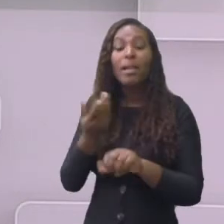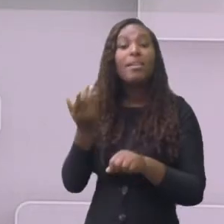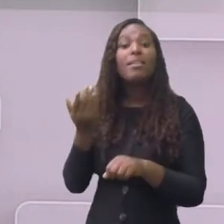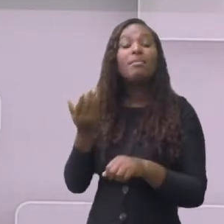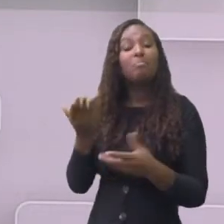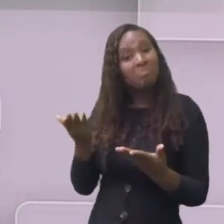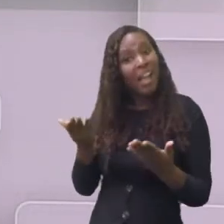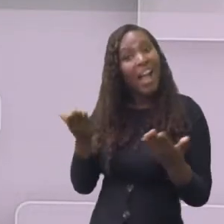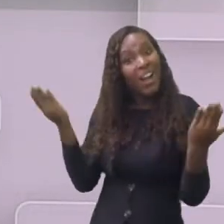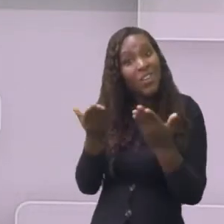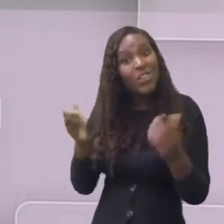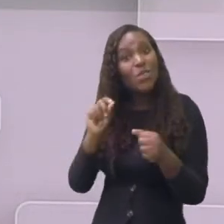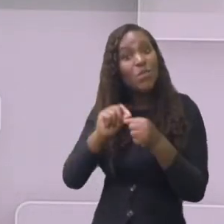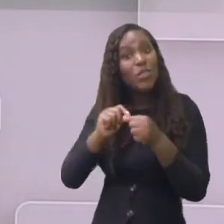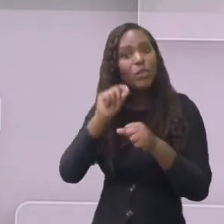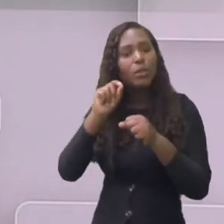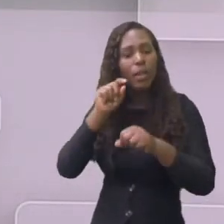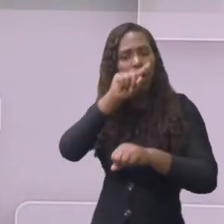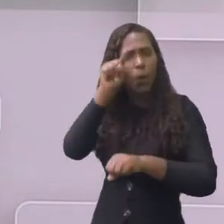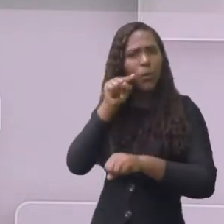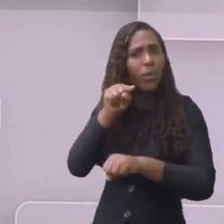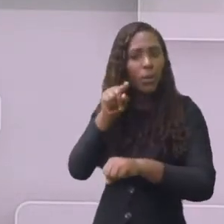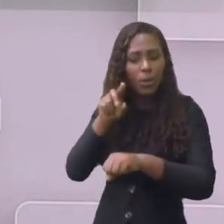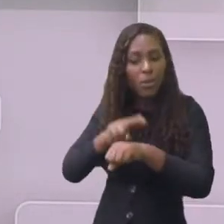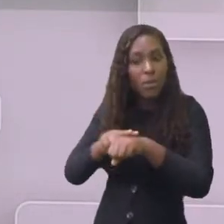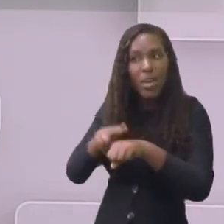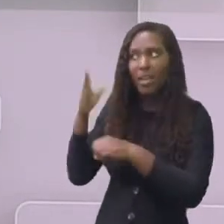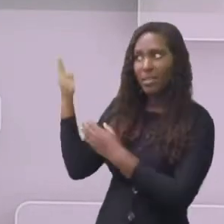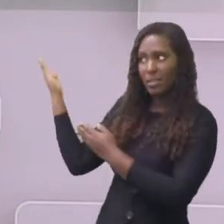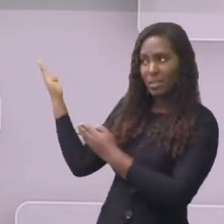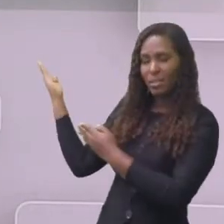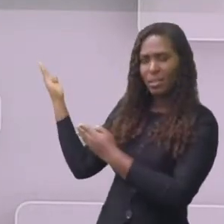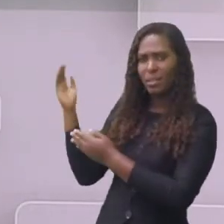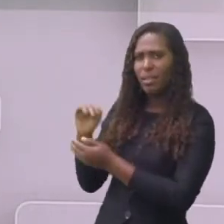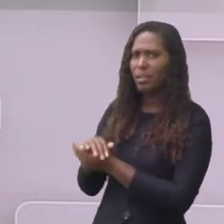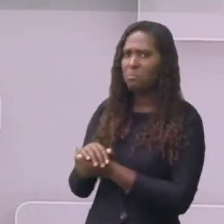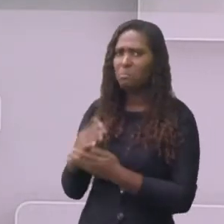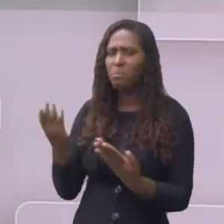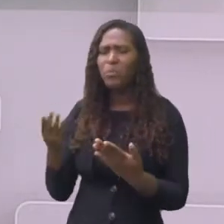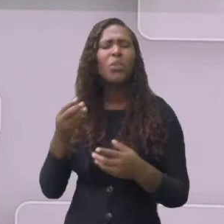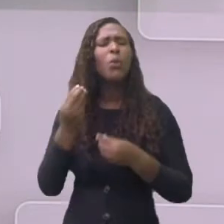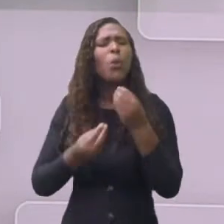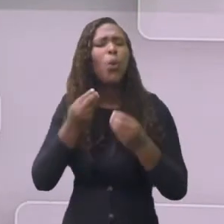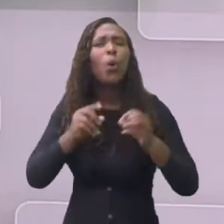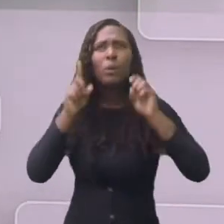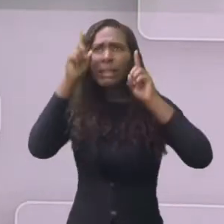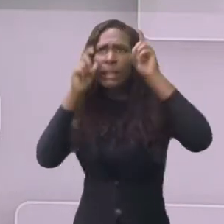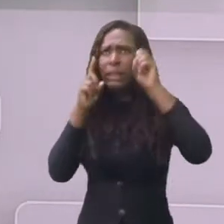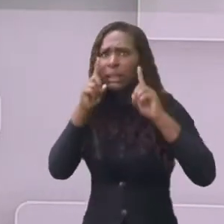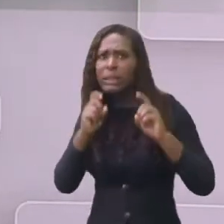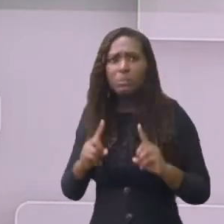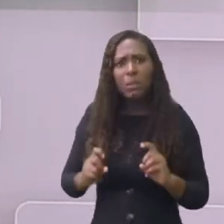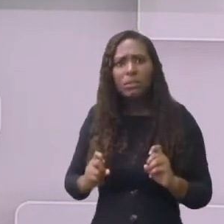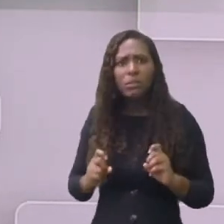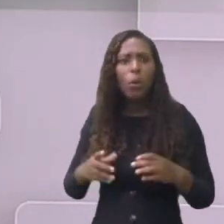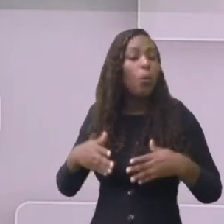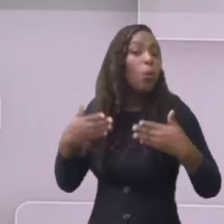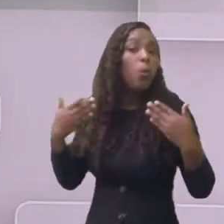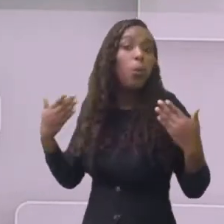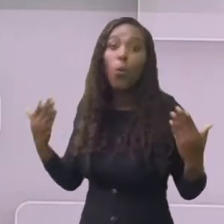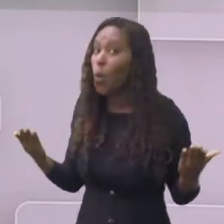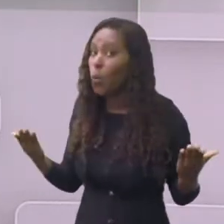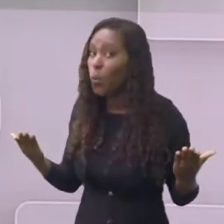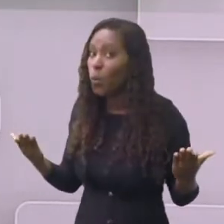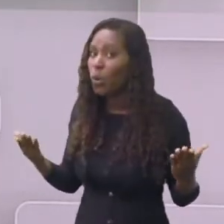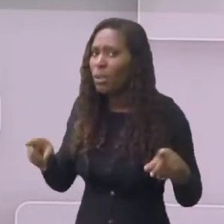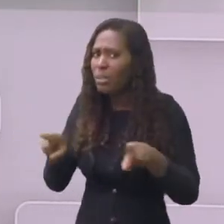sinal de interrogação. Qual o som que ele faz? Ele tem um som específico na língua portuguesa?